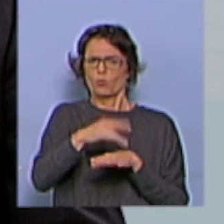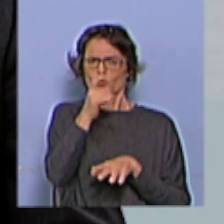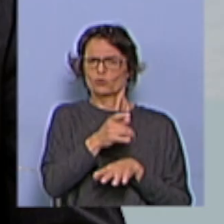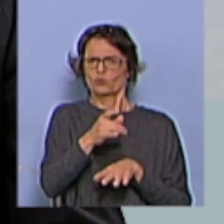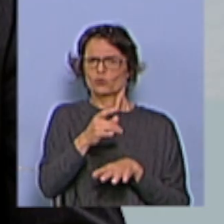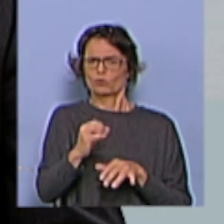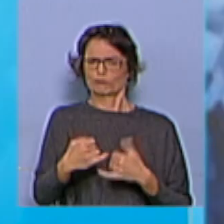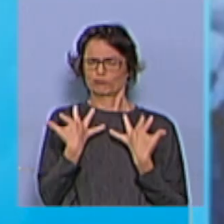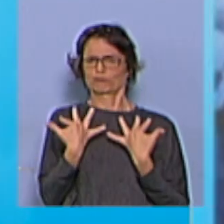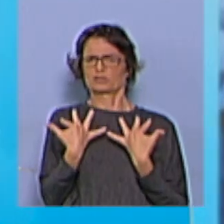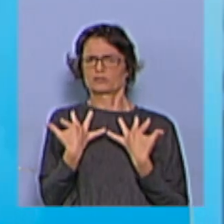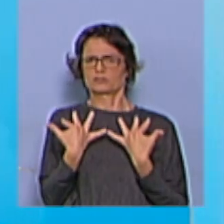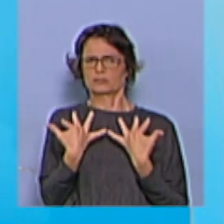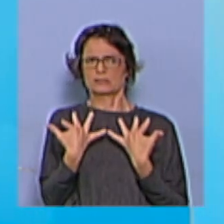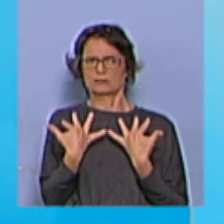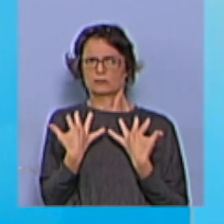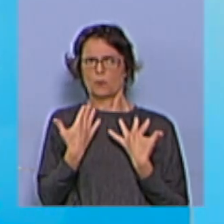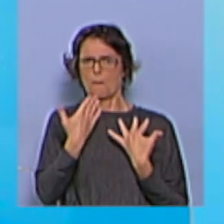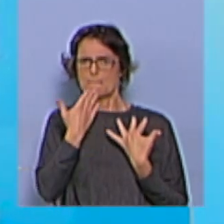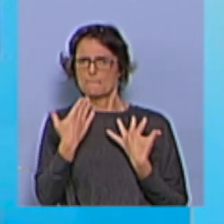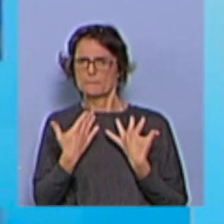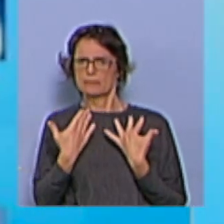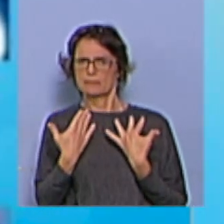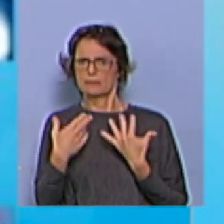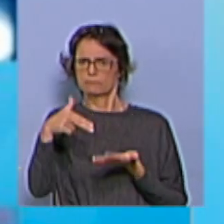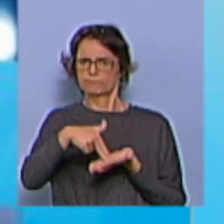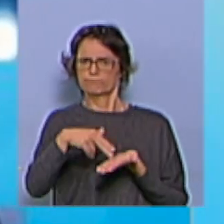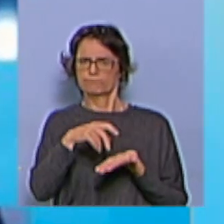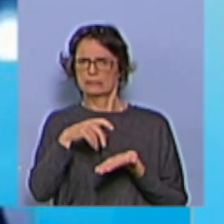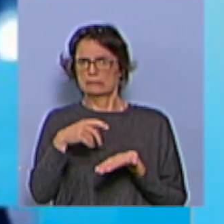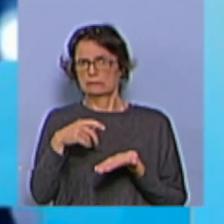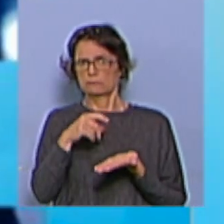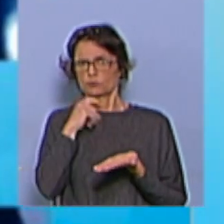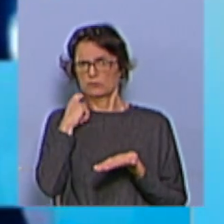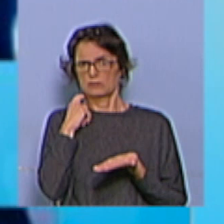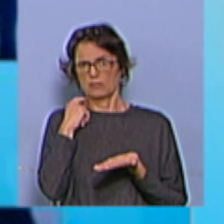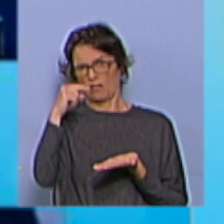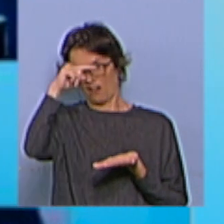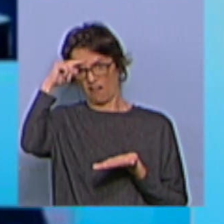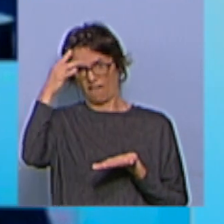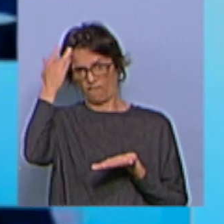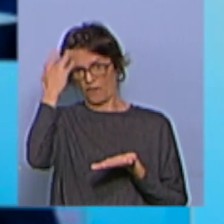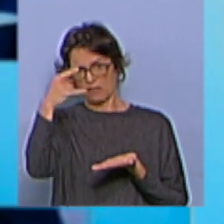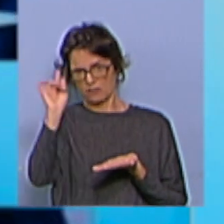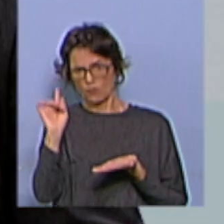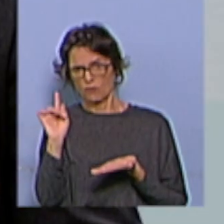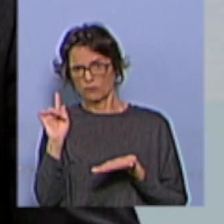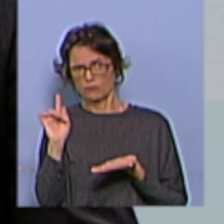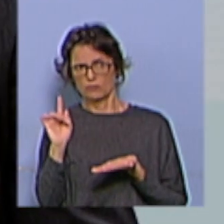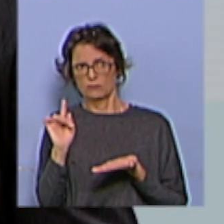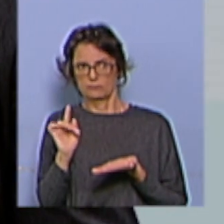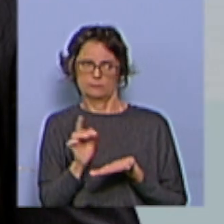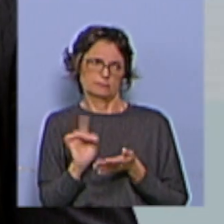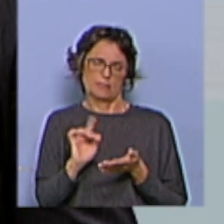se pedia a presença de um sacerdote e não era fácil operacionalizar esta presença? Não